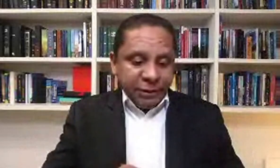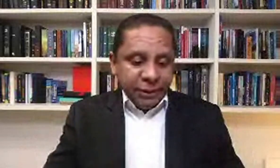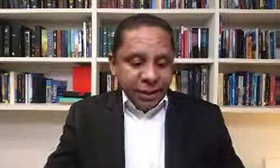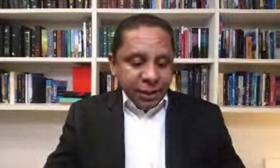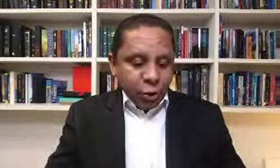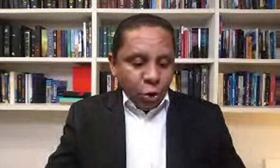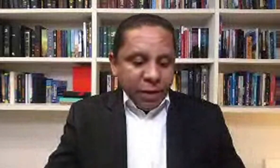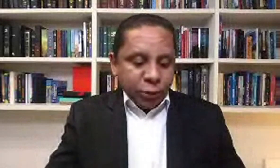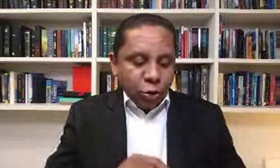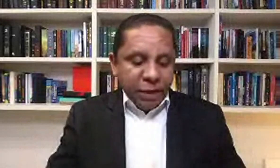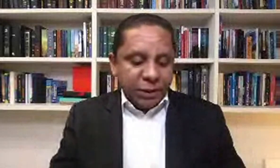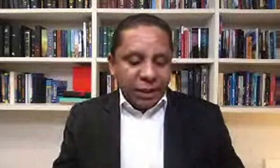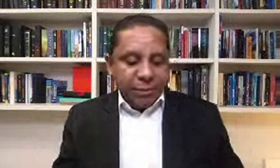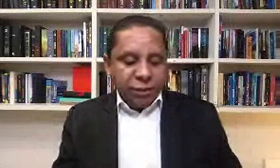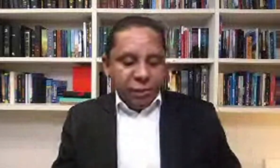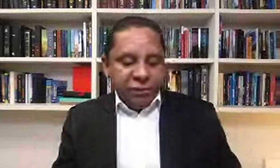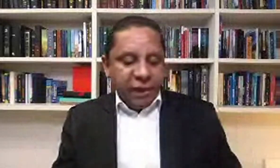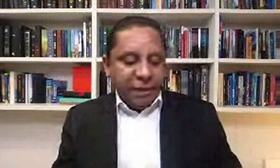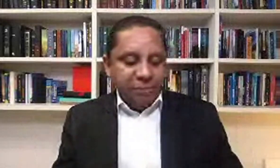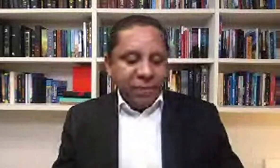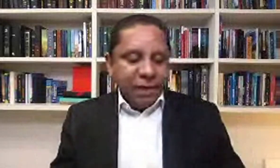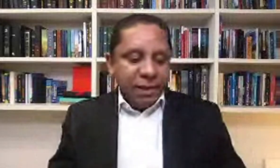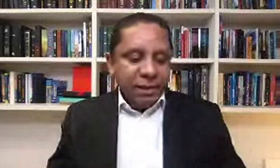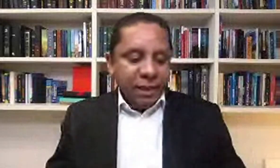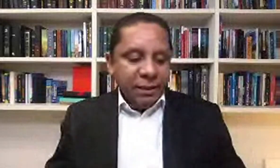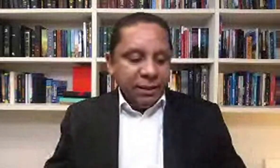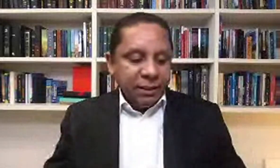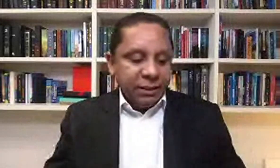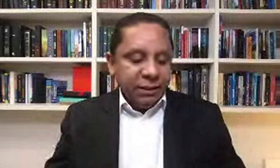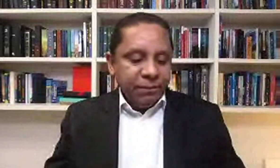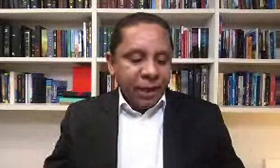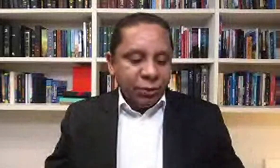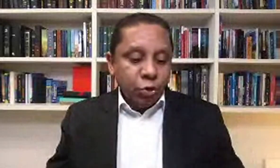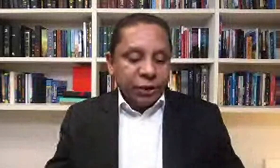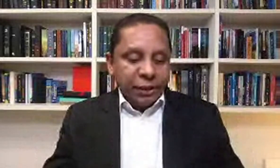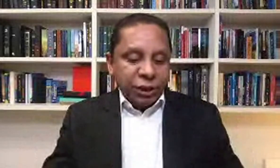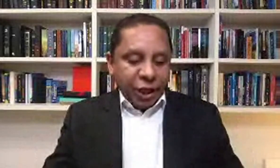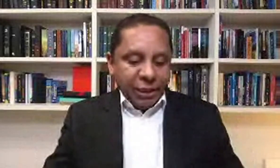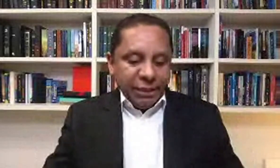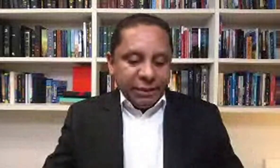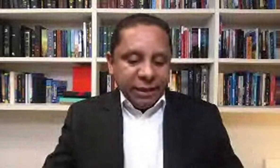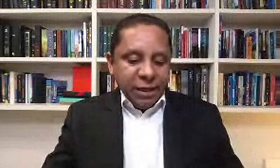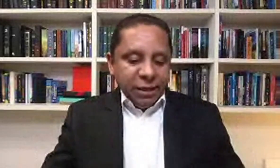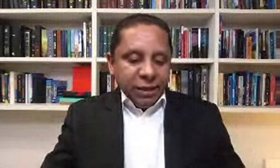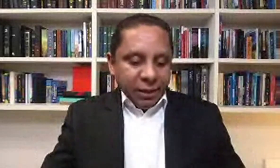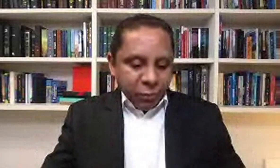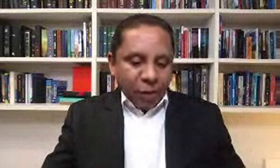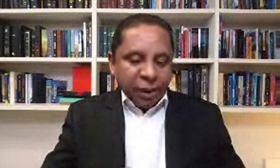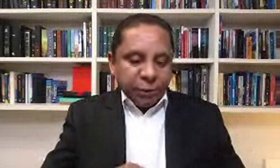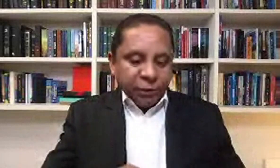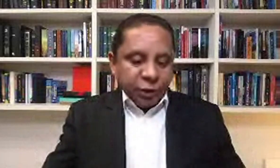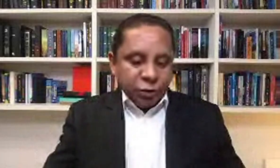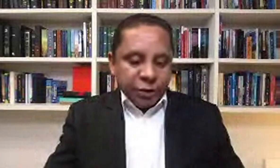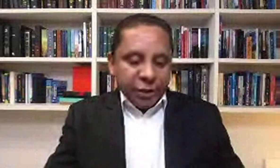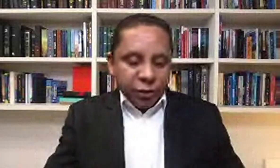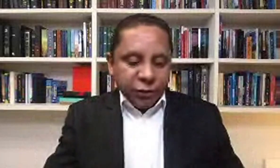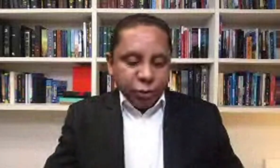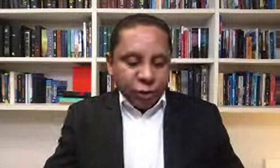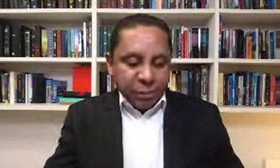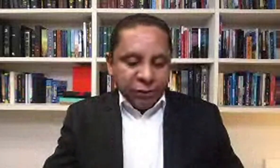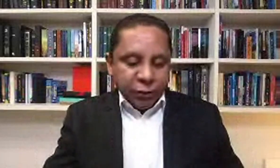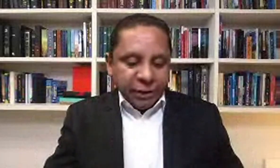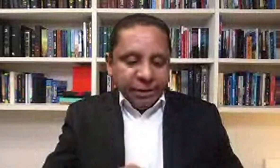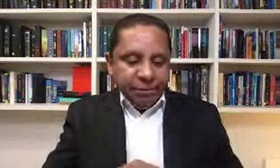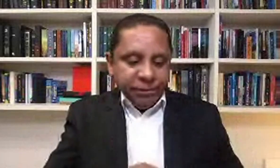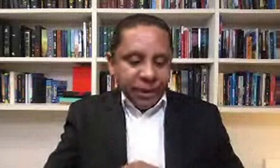bastante nomes, que o Roberto acaba de me enviar. E ele diz assim: a Suzana Chagas. Um abraço para você, Suzana, nós